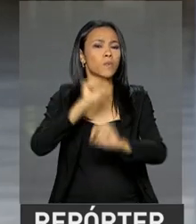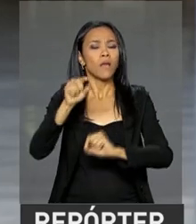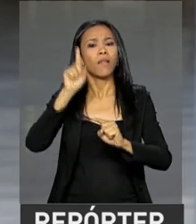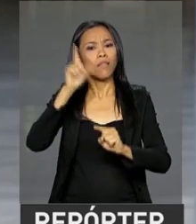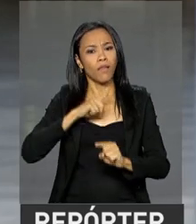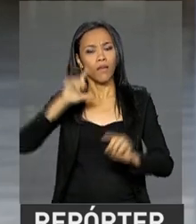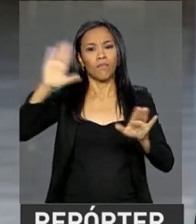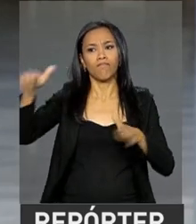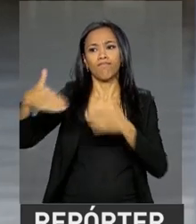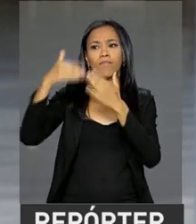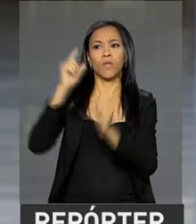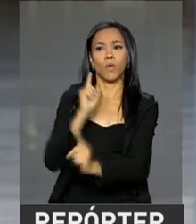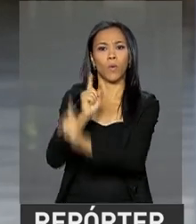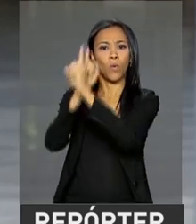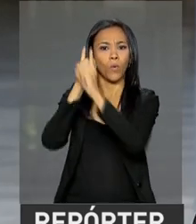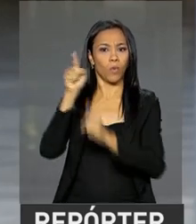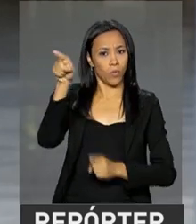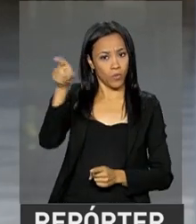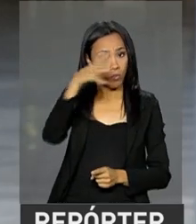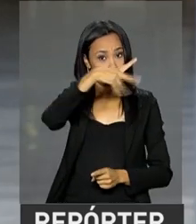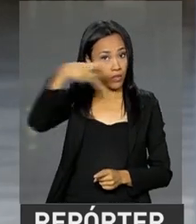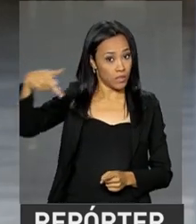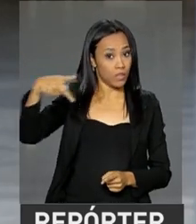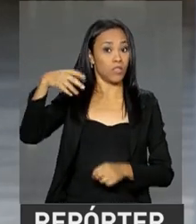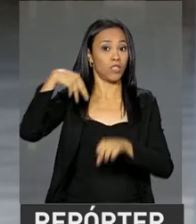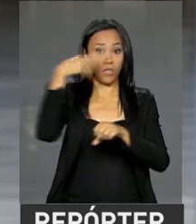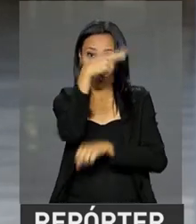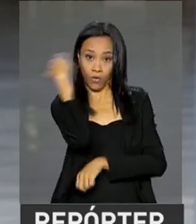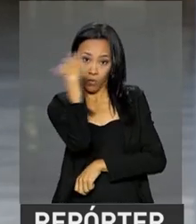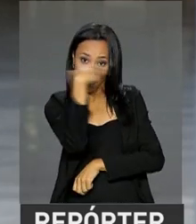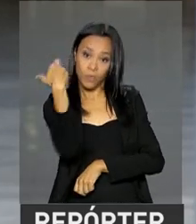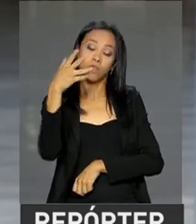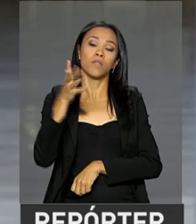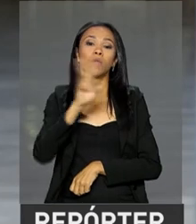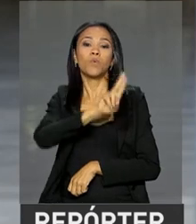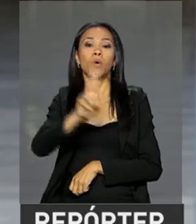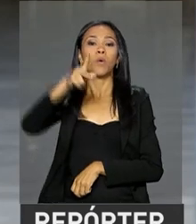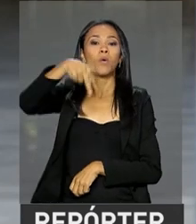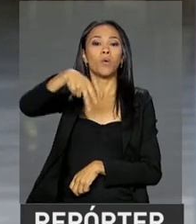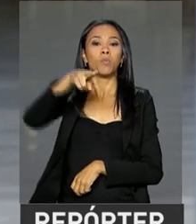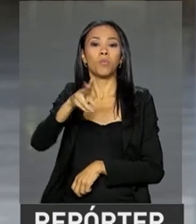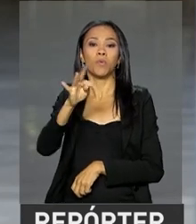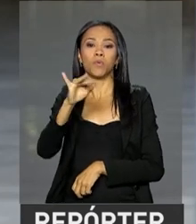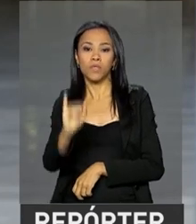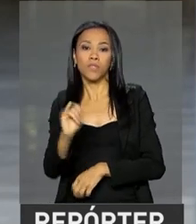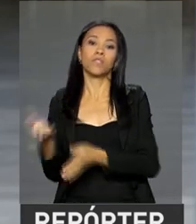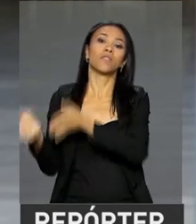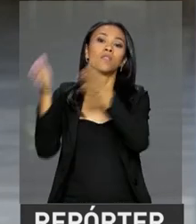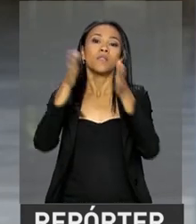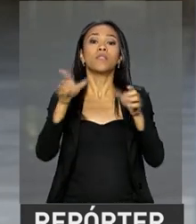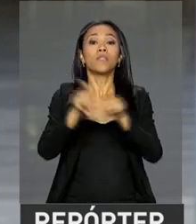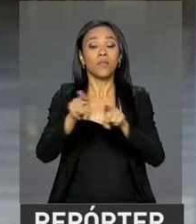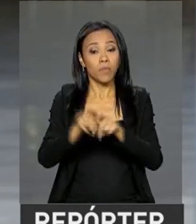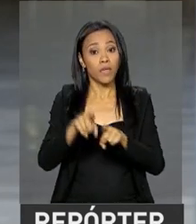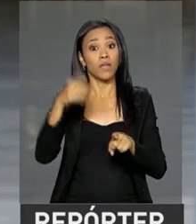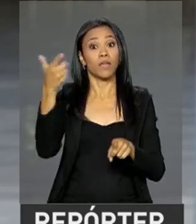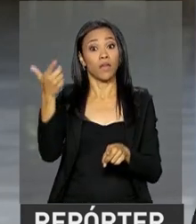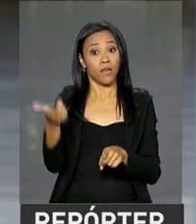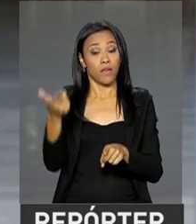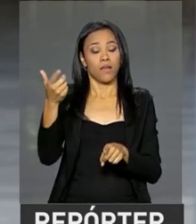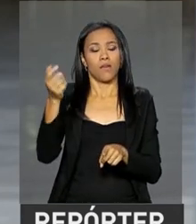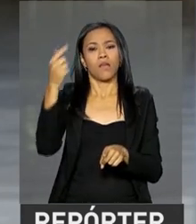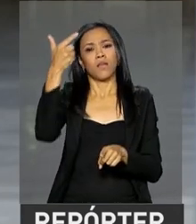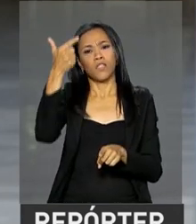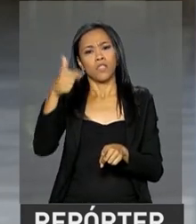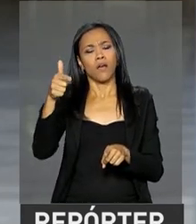Encontros com o colega Russo Presidente Vladimir Putin também com o primeiro-ministro eh Russo Dimitri medvedev lá em Moscou